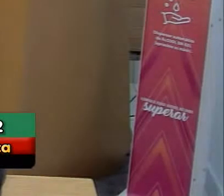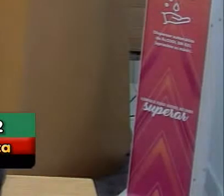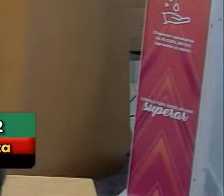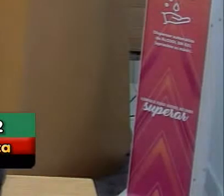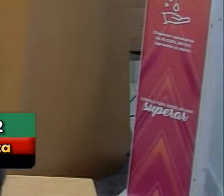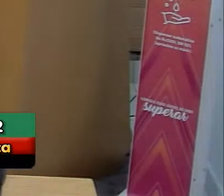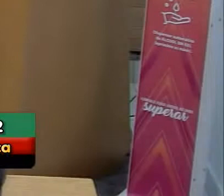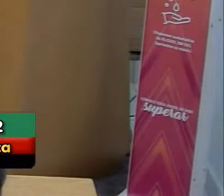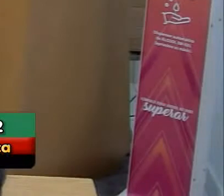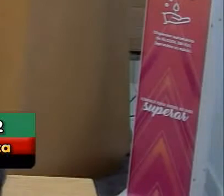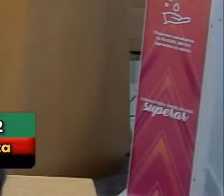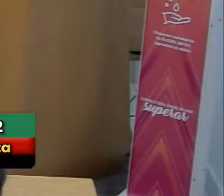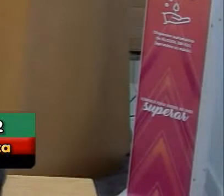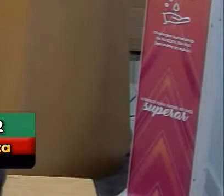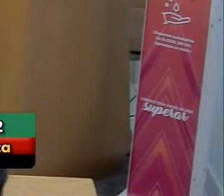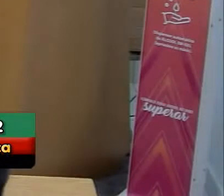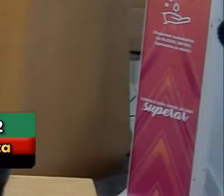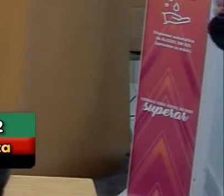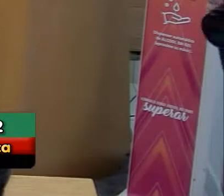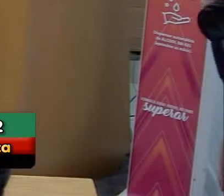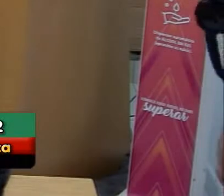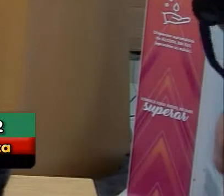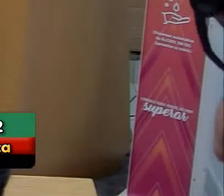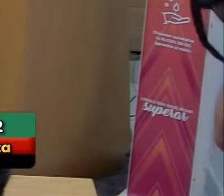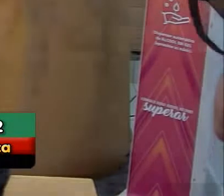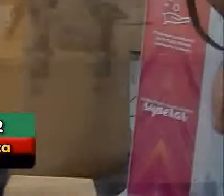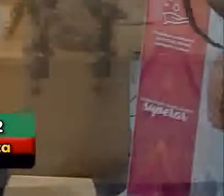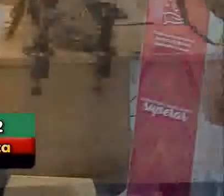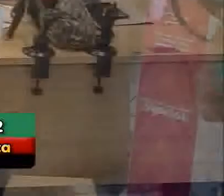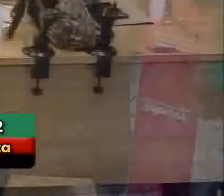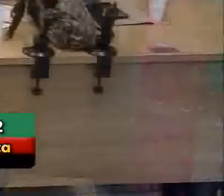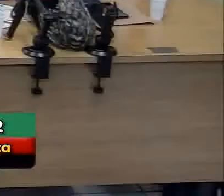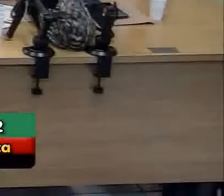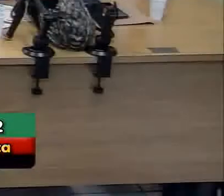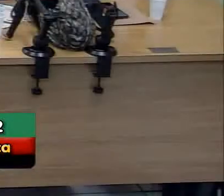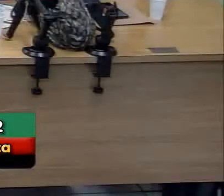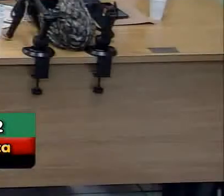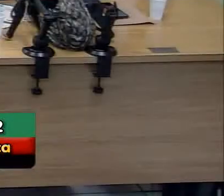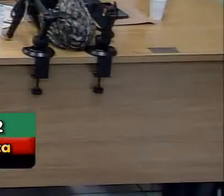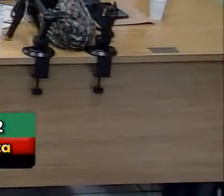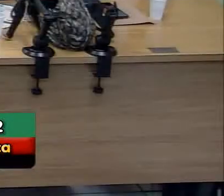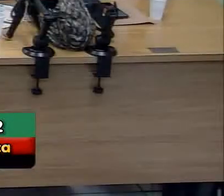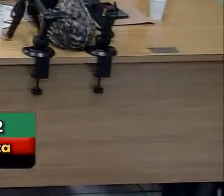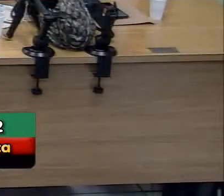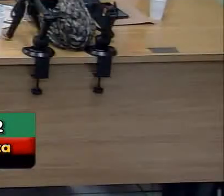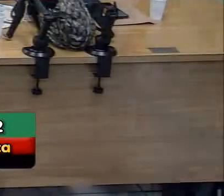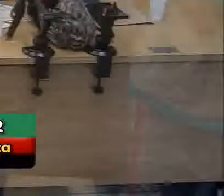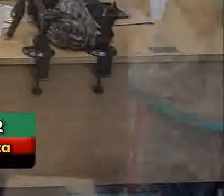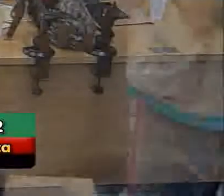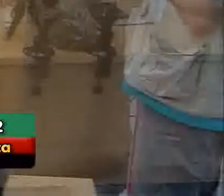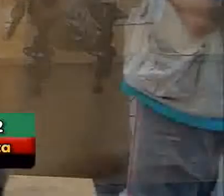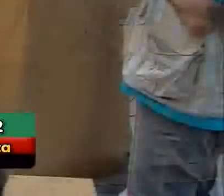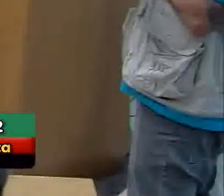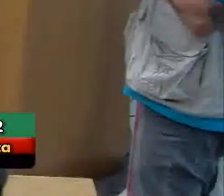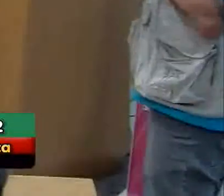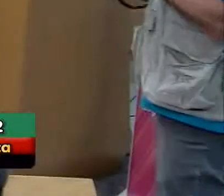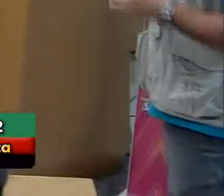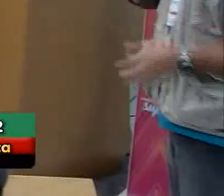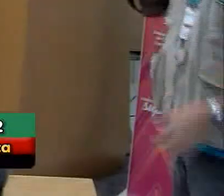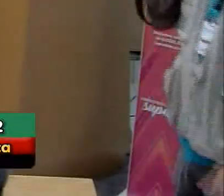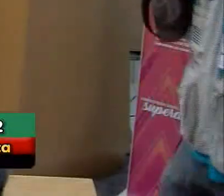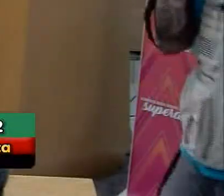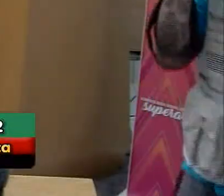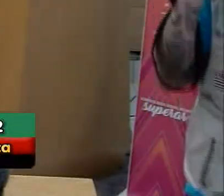nosso co-vereador Igor Andrade para secretariar os trabalhos dessa noite. E gostaria de